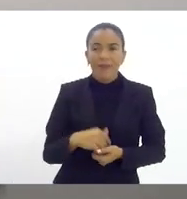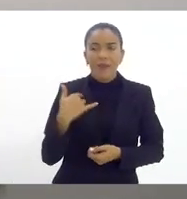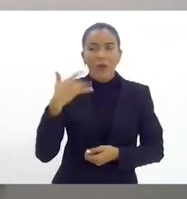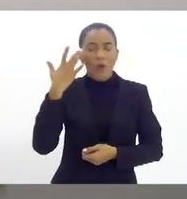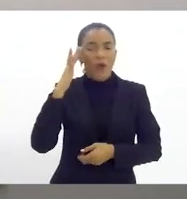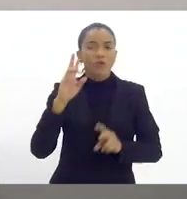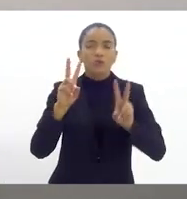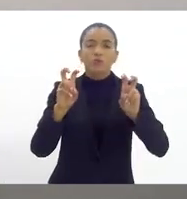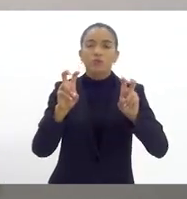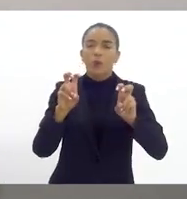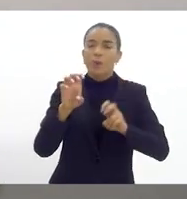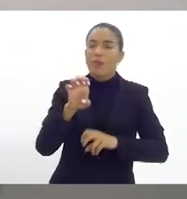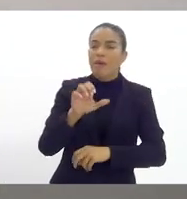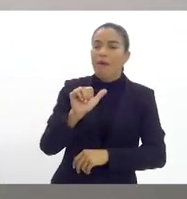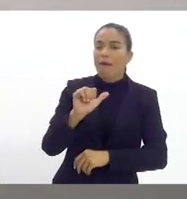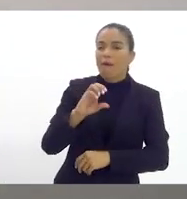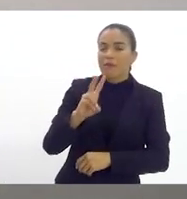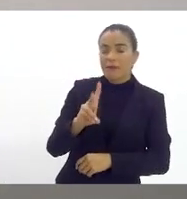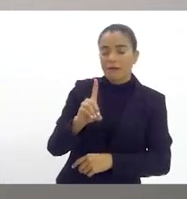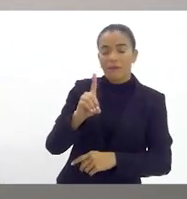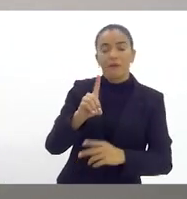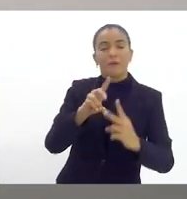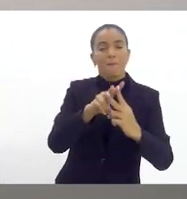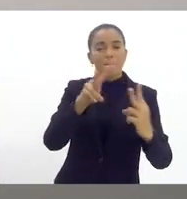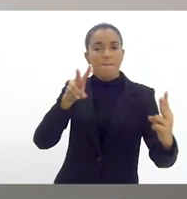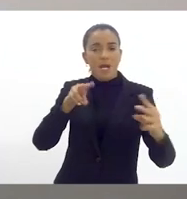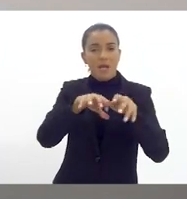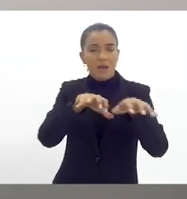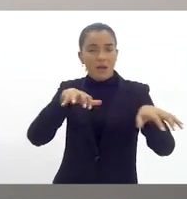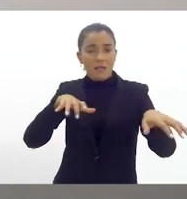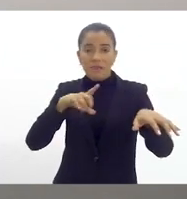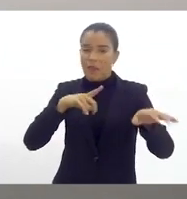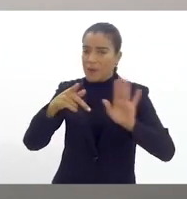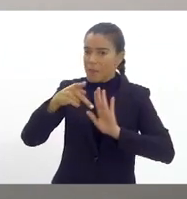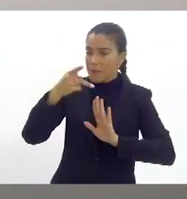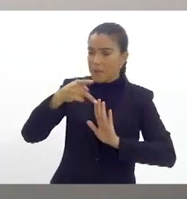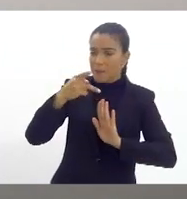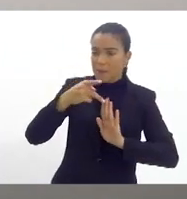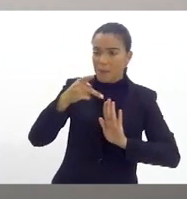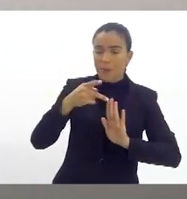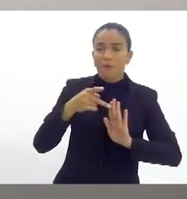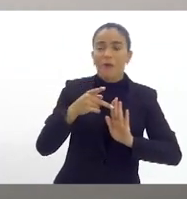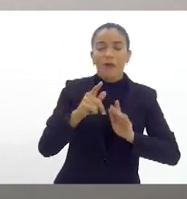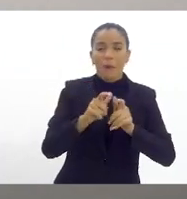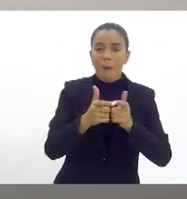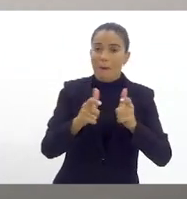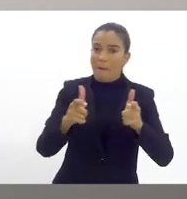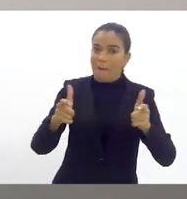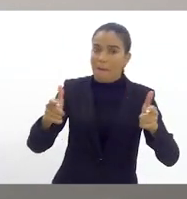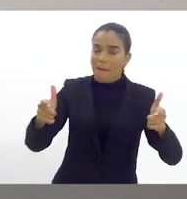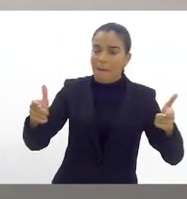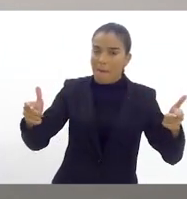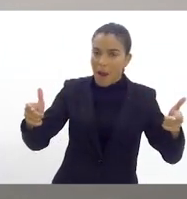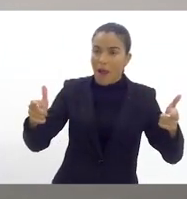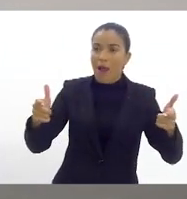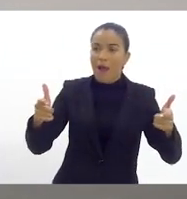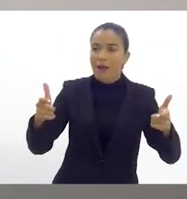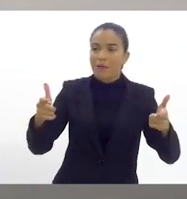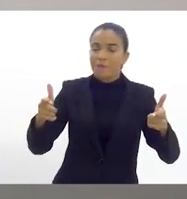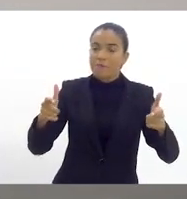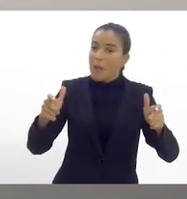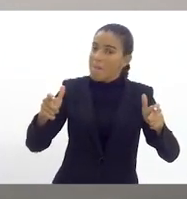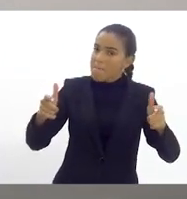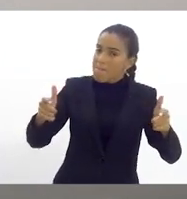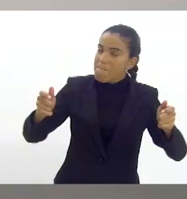sobre essa questão do EAD acho que é preciso primeira coisa é que existe uma portaria que aumentou a possibilidade